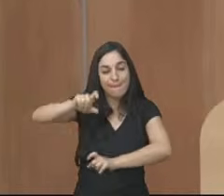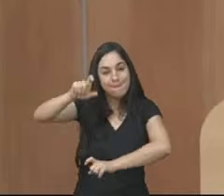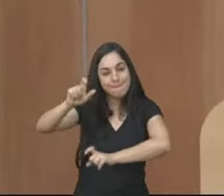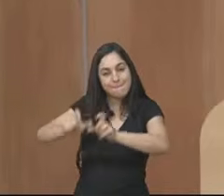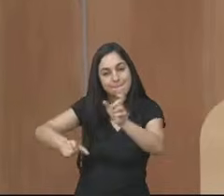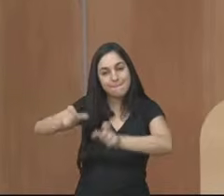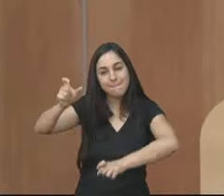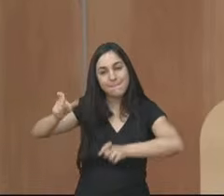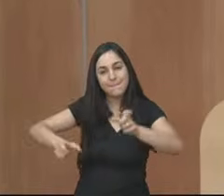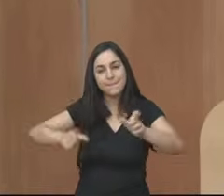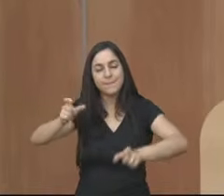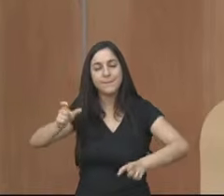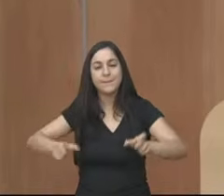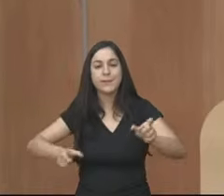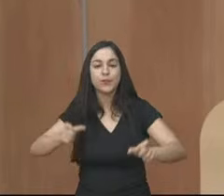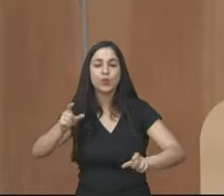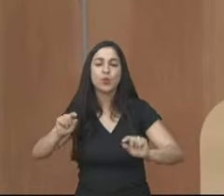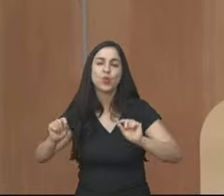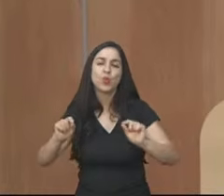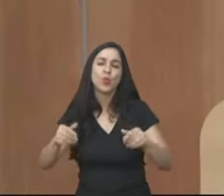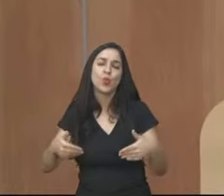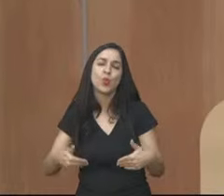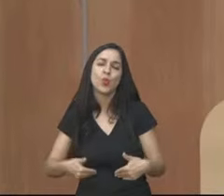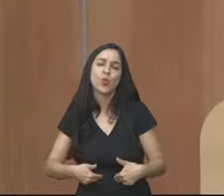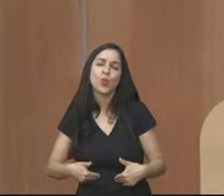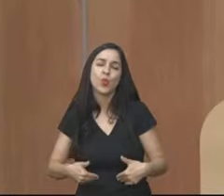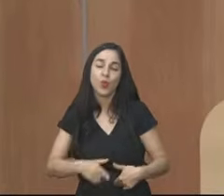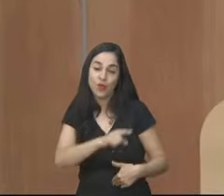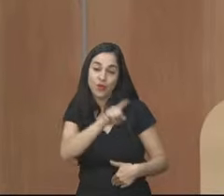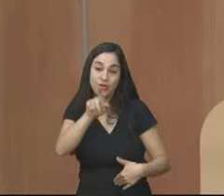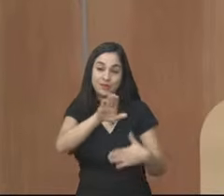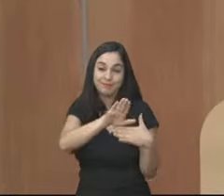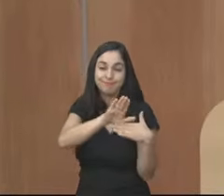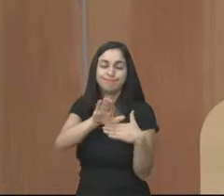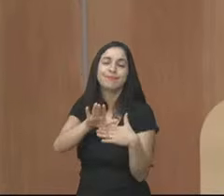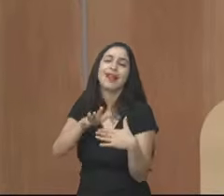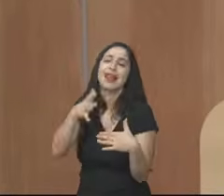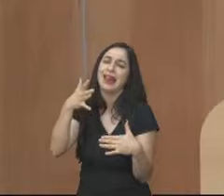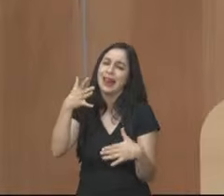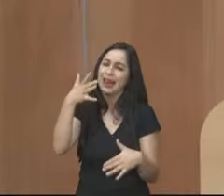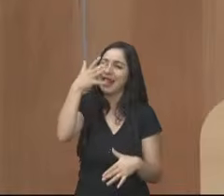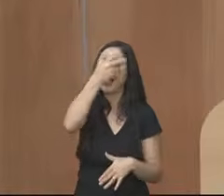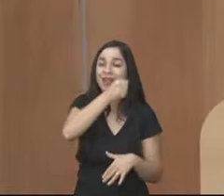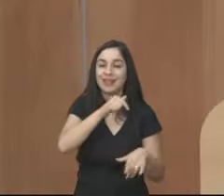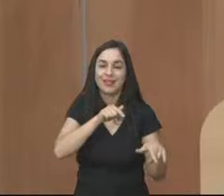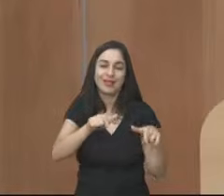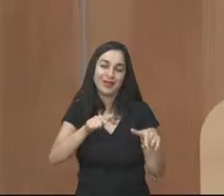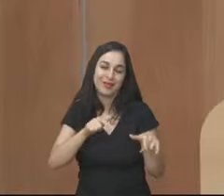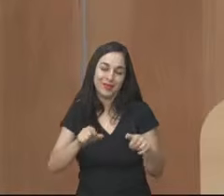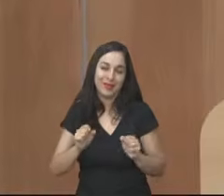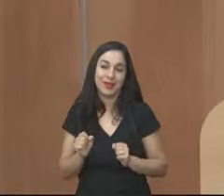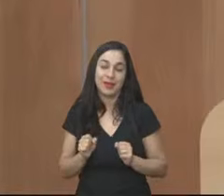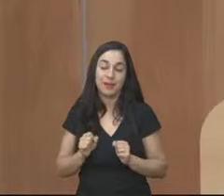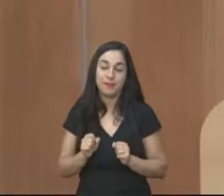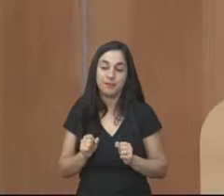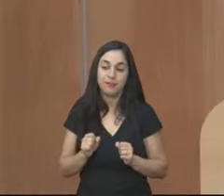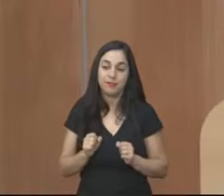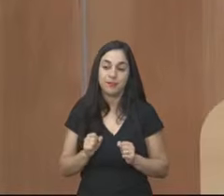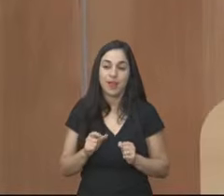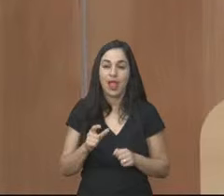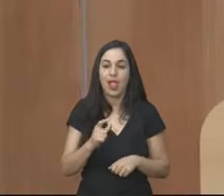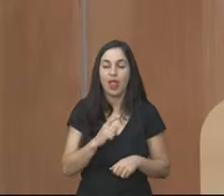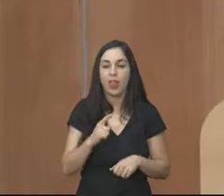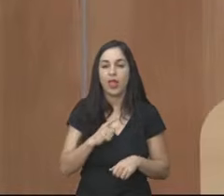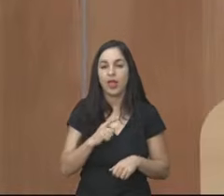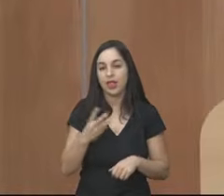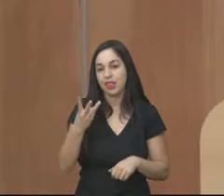àquele que está passando fome. Isso é muito bonito. E uma outra coisa, eu tenho mais de